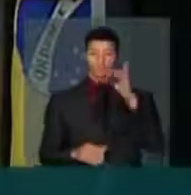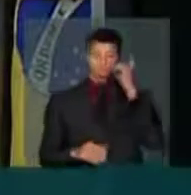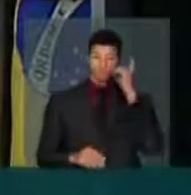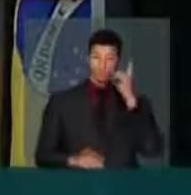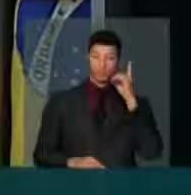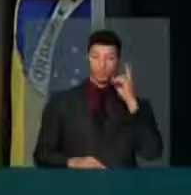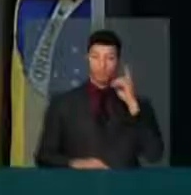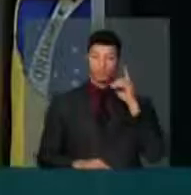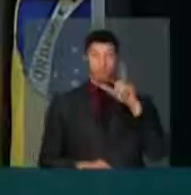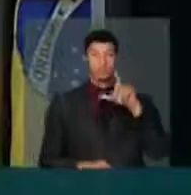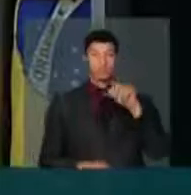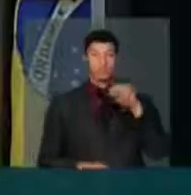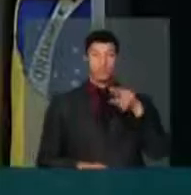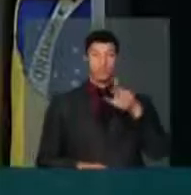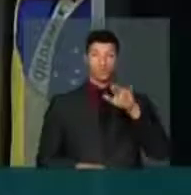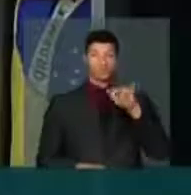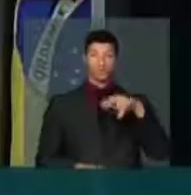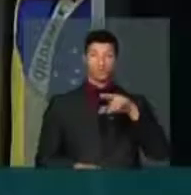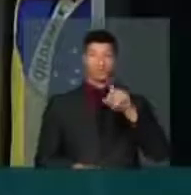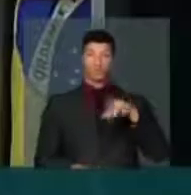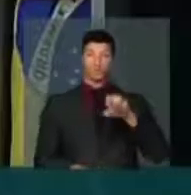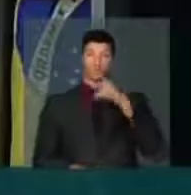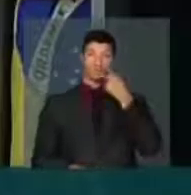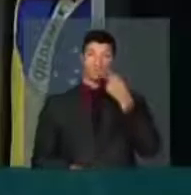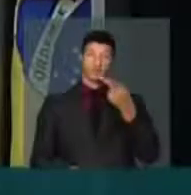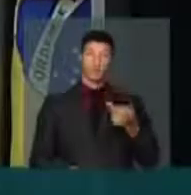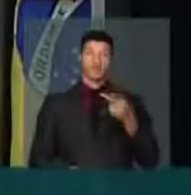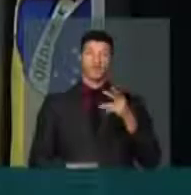deputado Onyx Lorenzoni falava